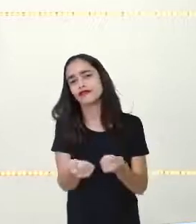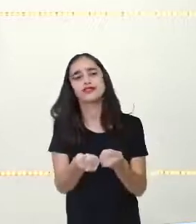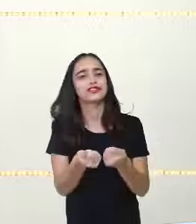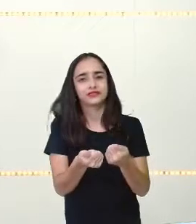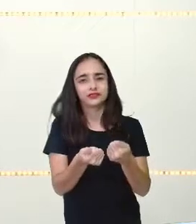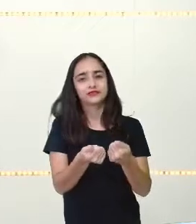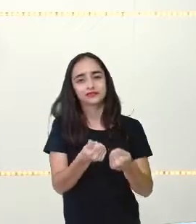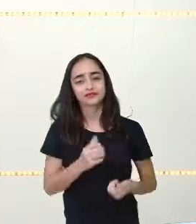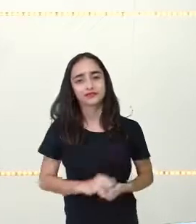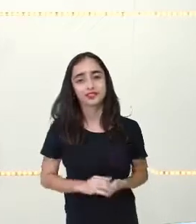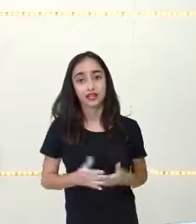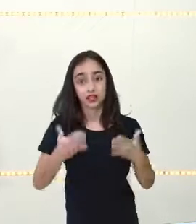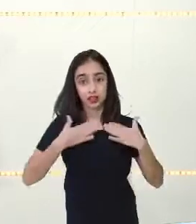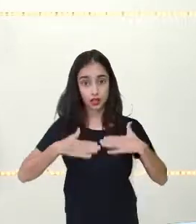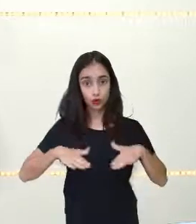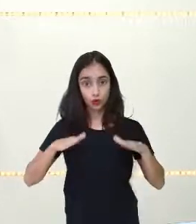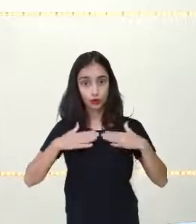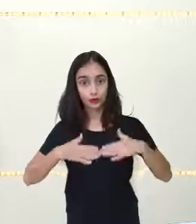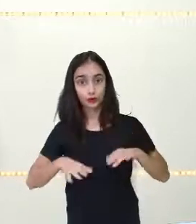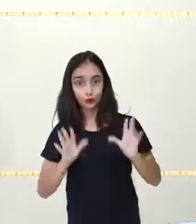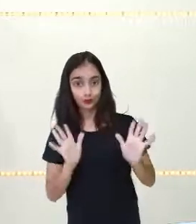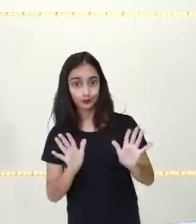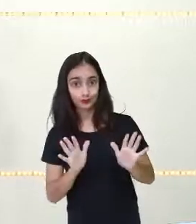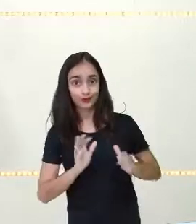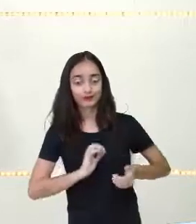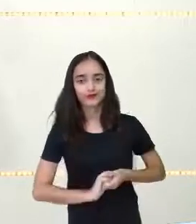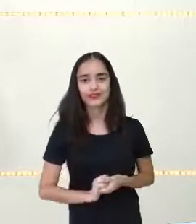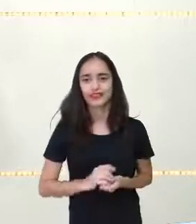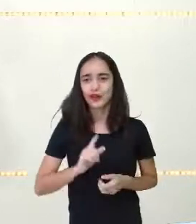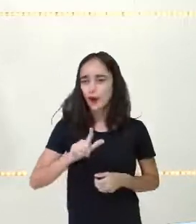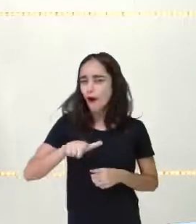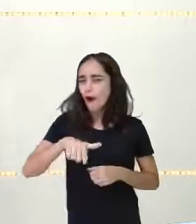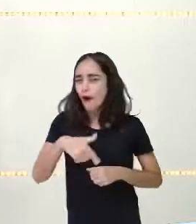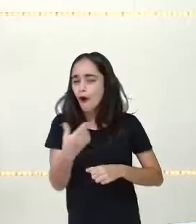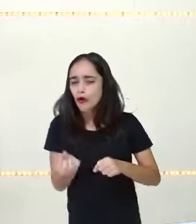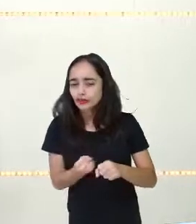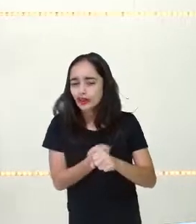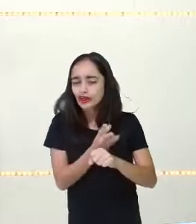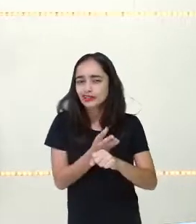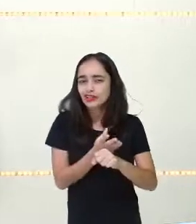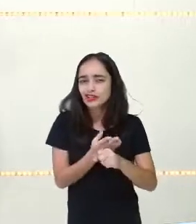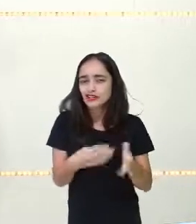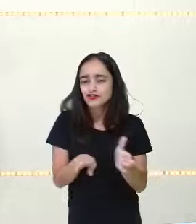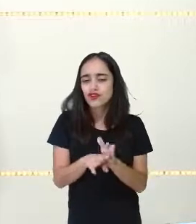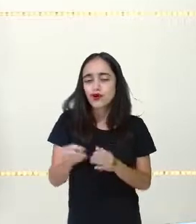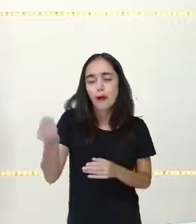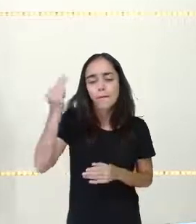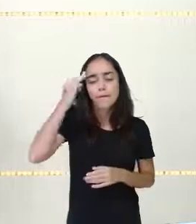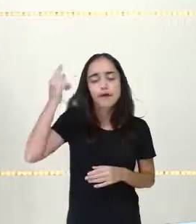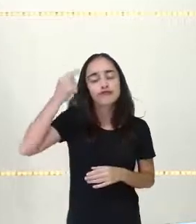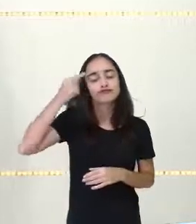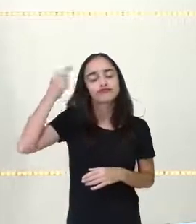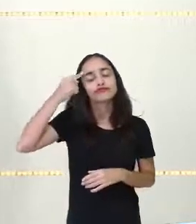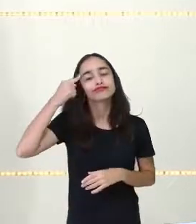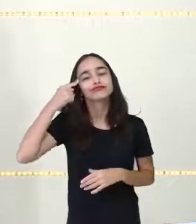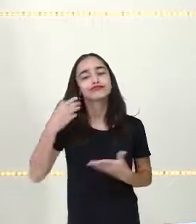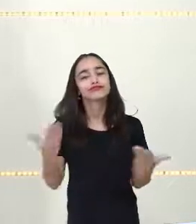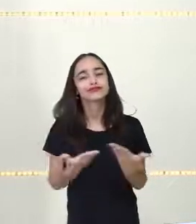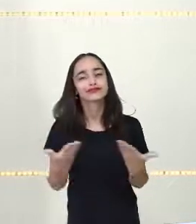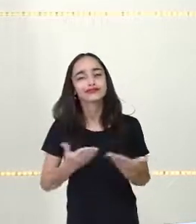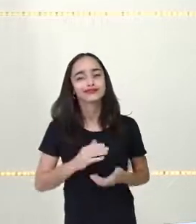tranquilo 5º ano outra que veio aqui na mente agora eu vou aproveitar e vou te dizer quando a gente fez a pergunta aqui